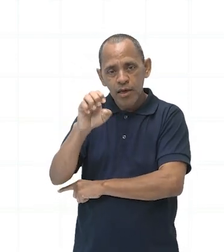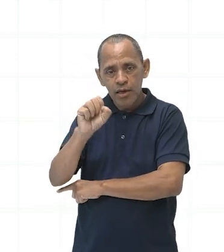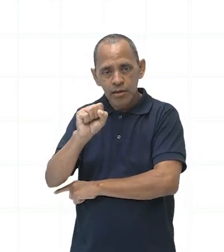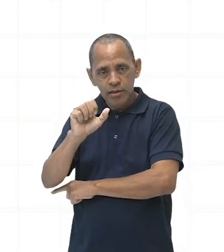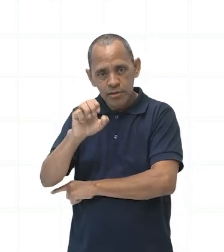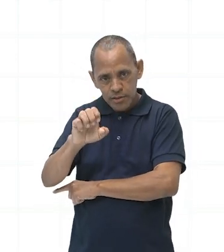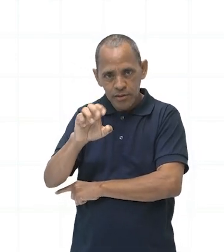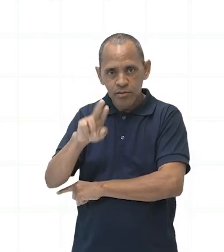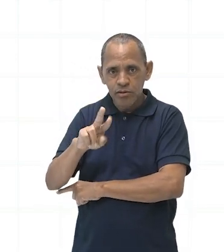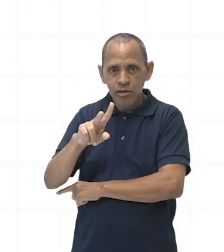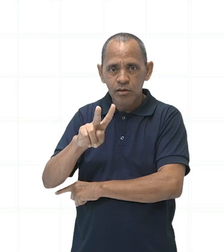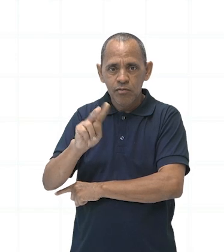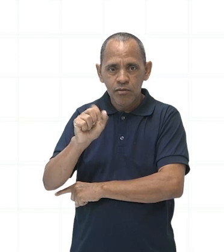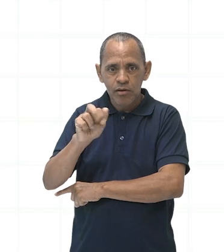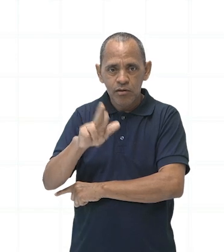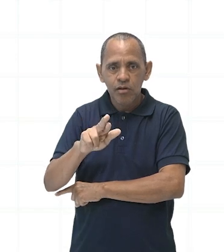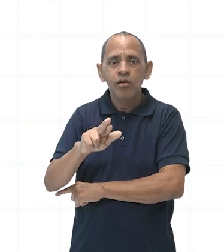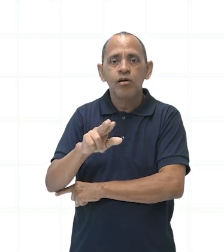gente o verbo.